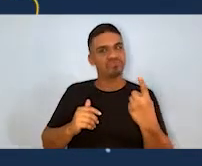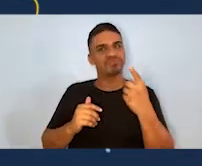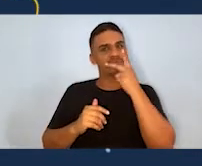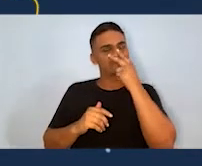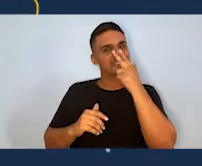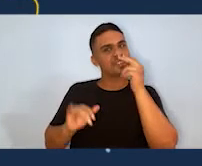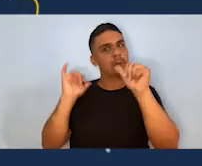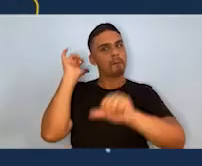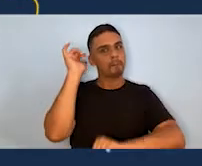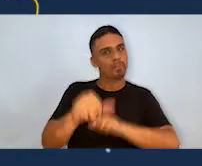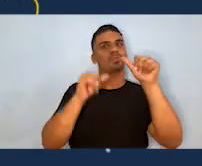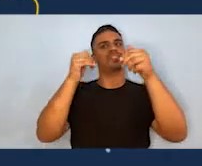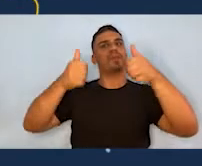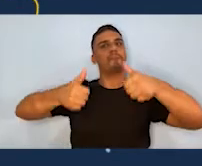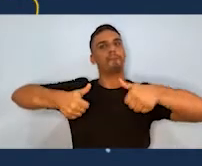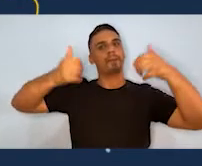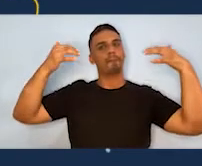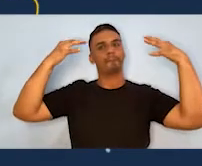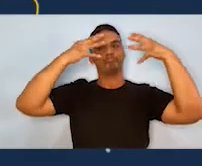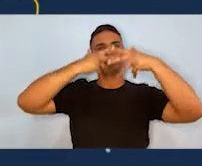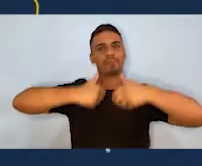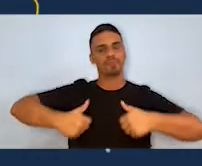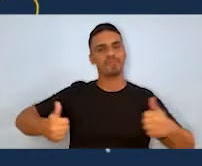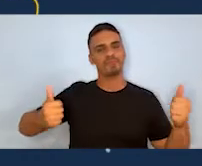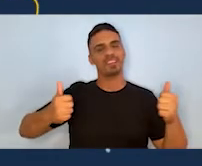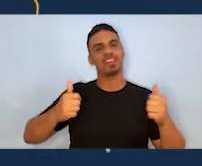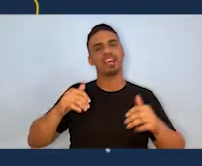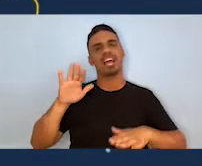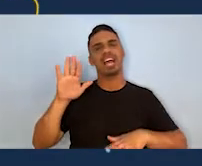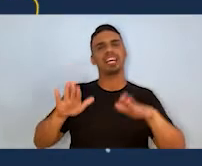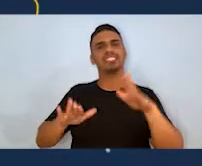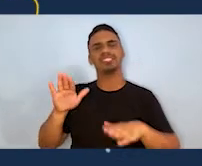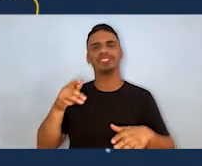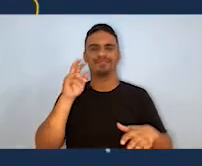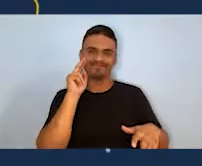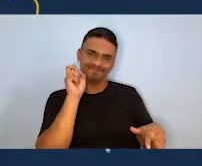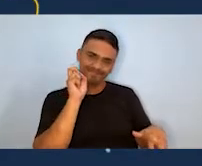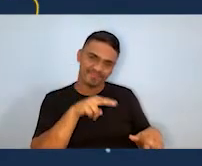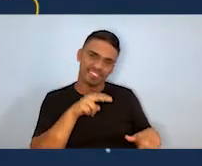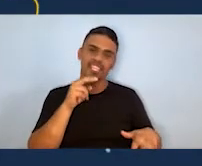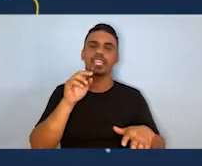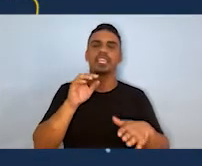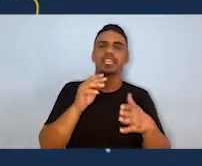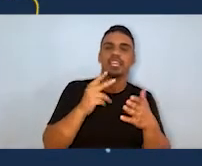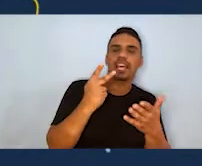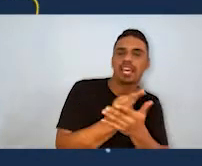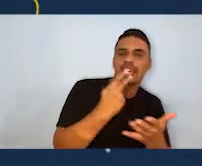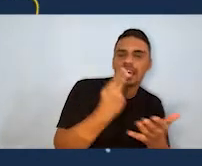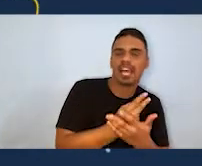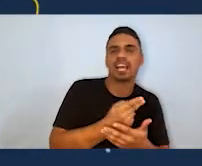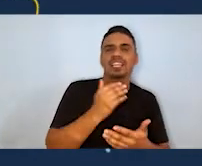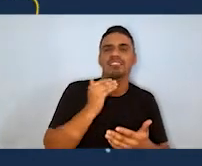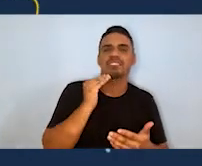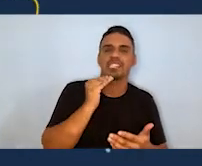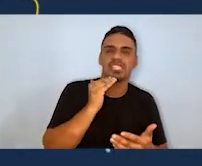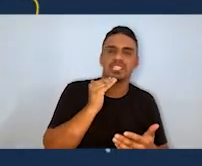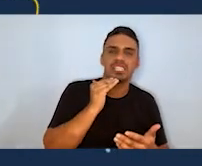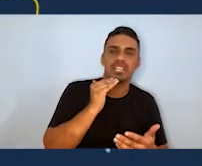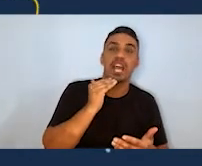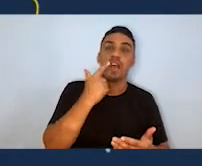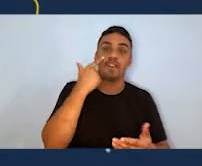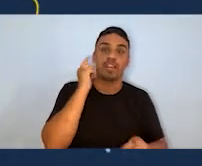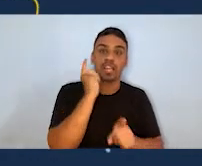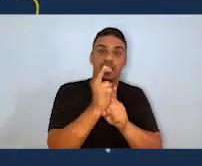está querendo fazer uma coisa simples, querendo consertar um erro na sua arte, e aí